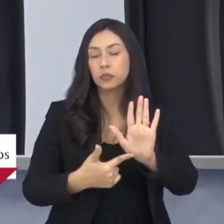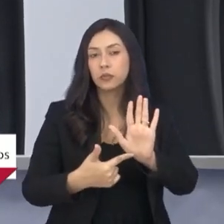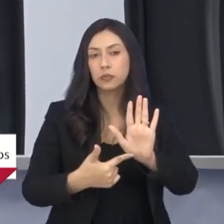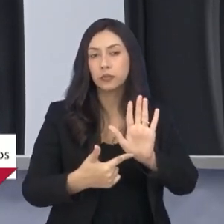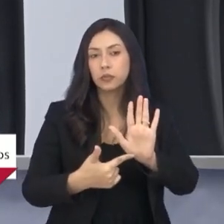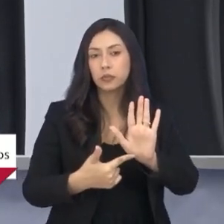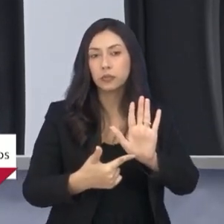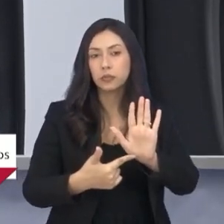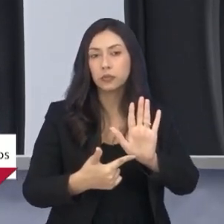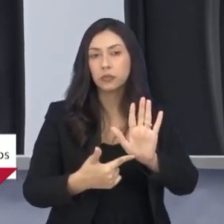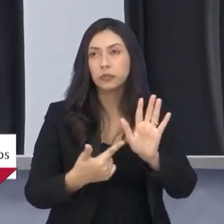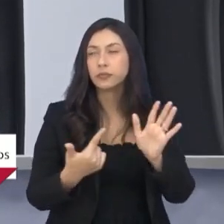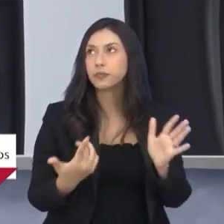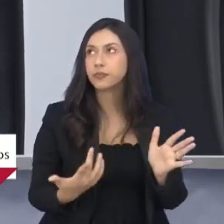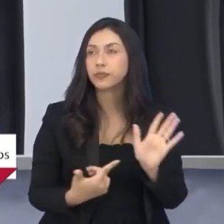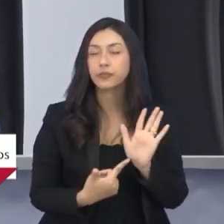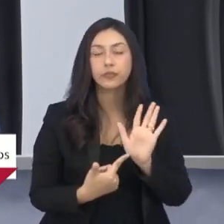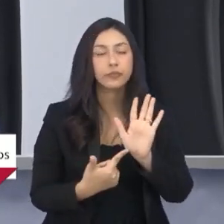eh